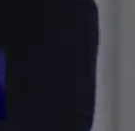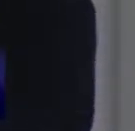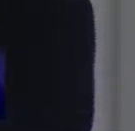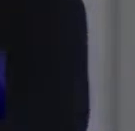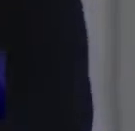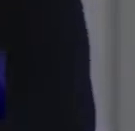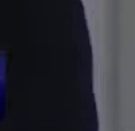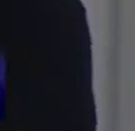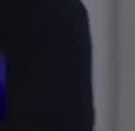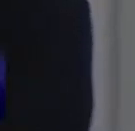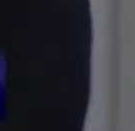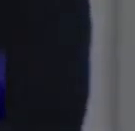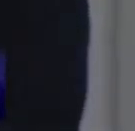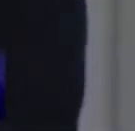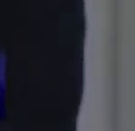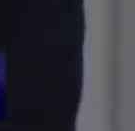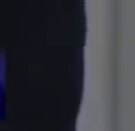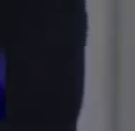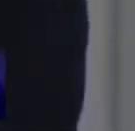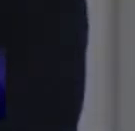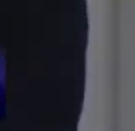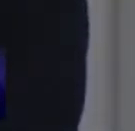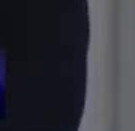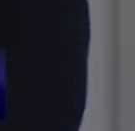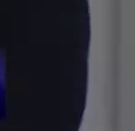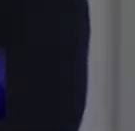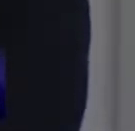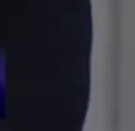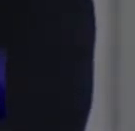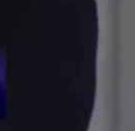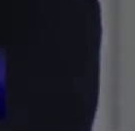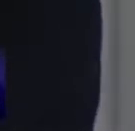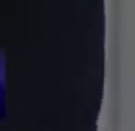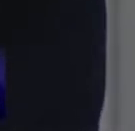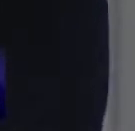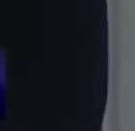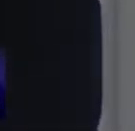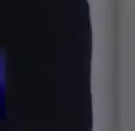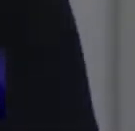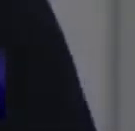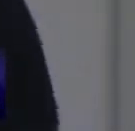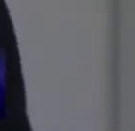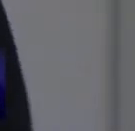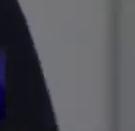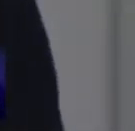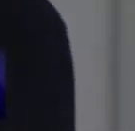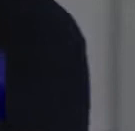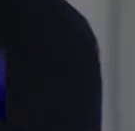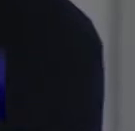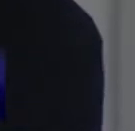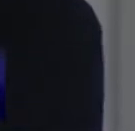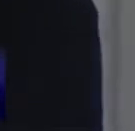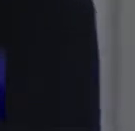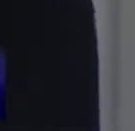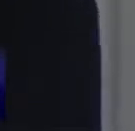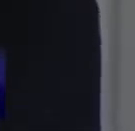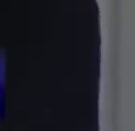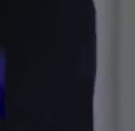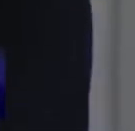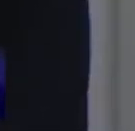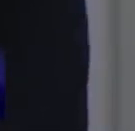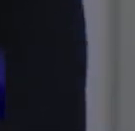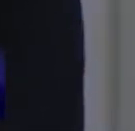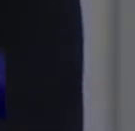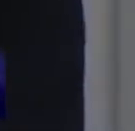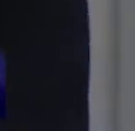lá um relatório e de repente você pede. Esses dias nós colocamos o nome de uma pessoa e já tinha desde